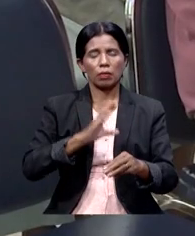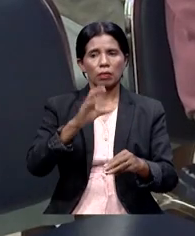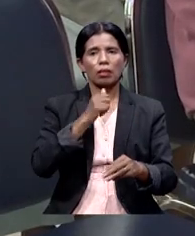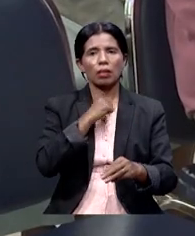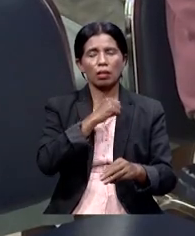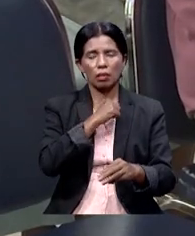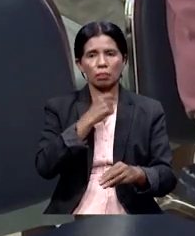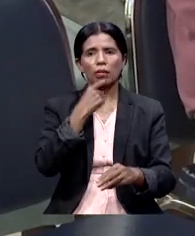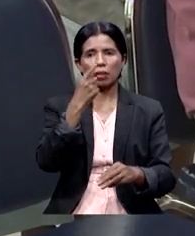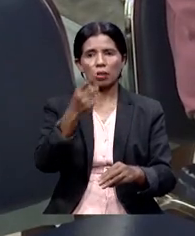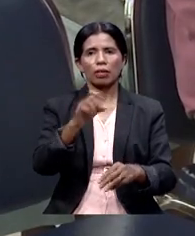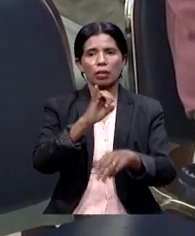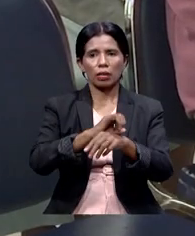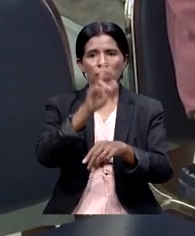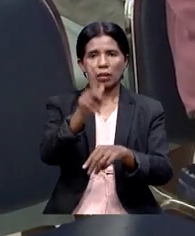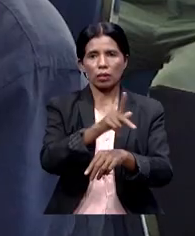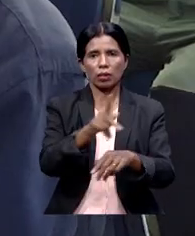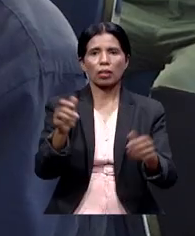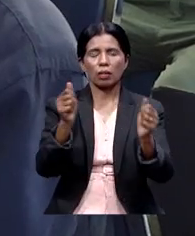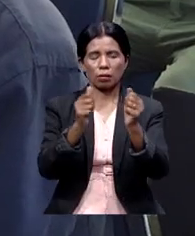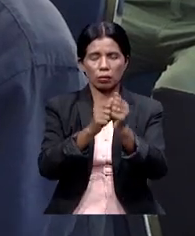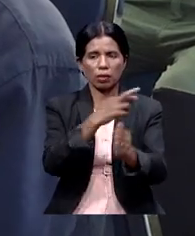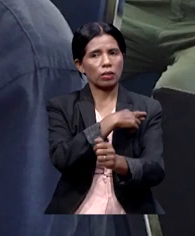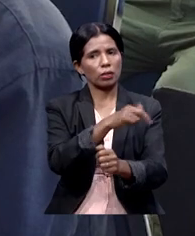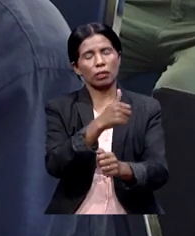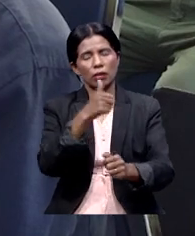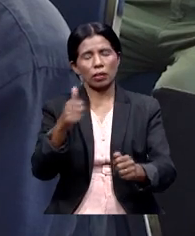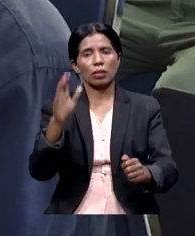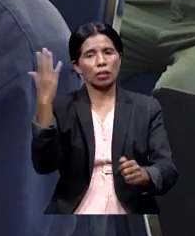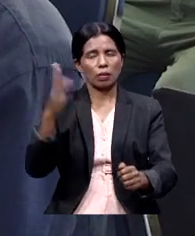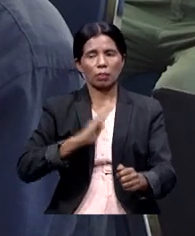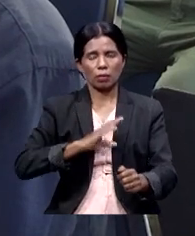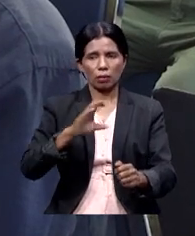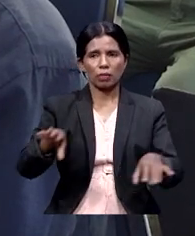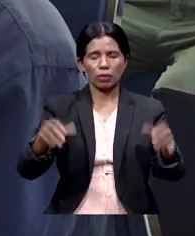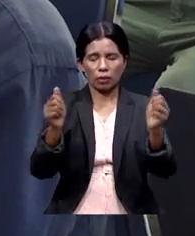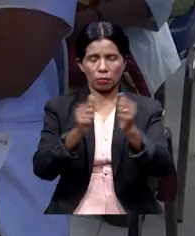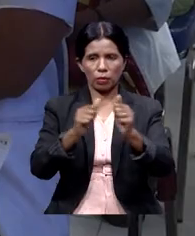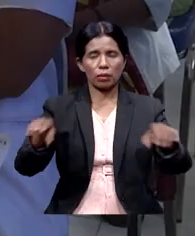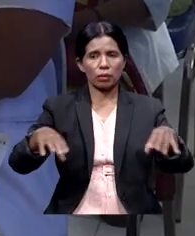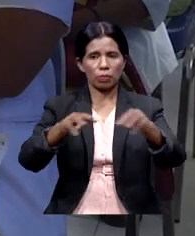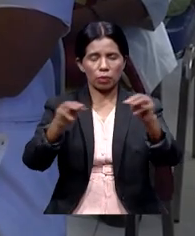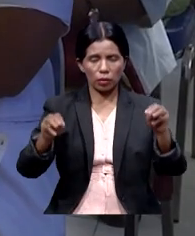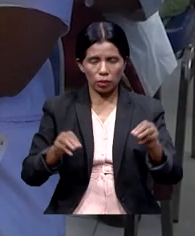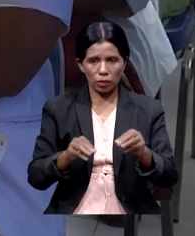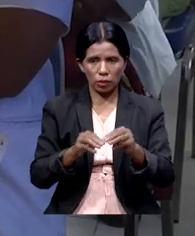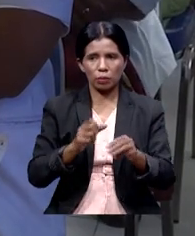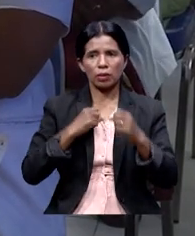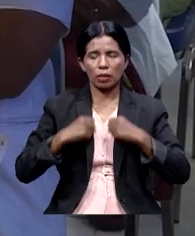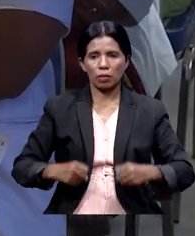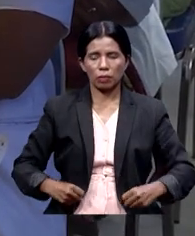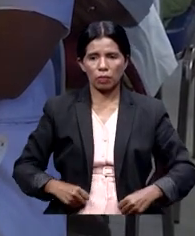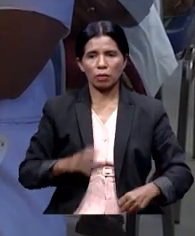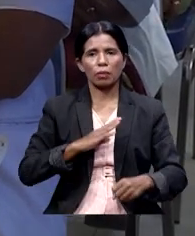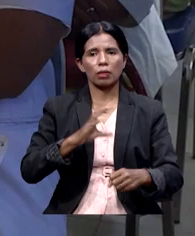Alípio Hateten, Igreja Católica Hamutu ko Religião Selo, ia Baucau, se serviço Hamutu ko Serviço Municipal Saúde Baucau, atual promoção com